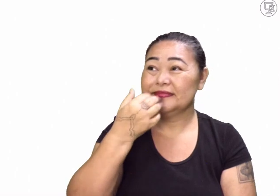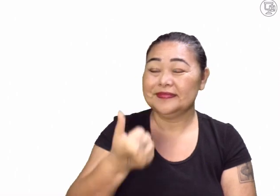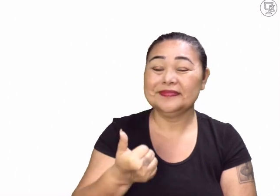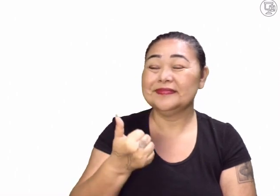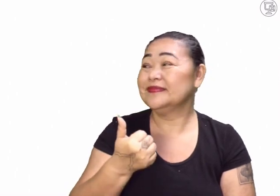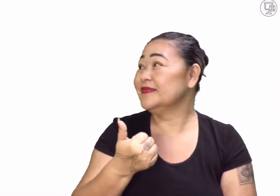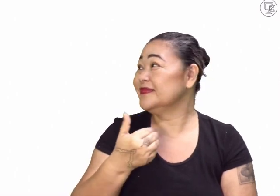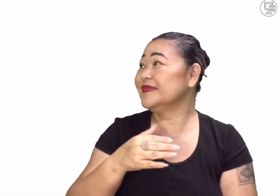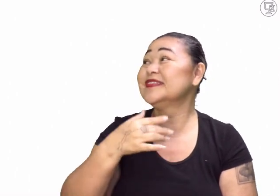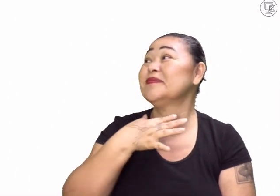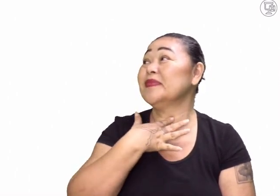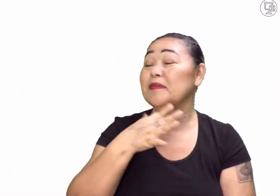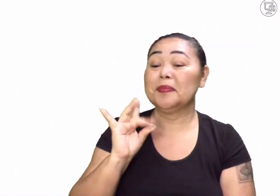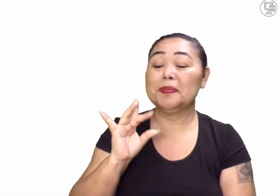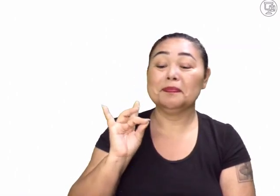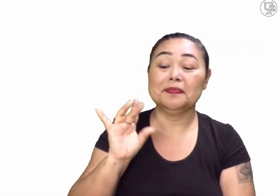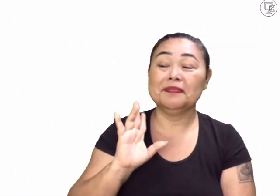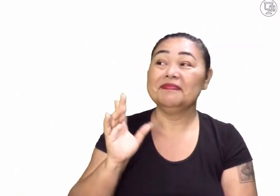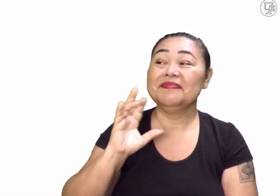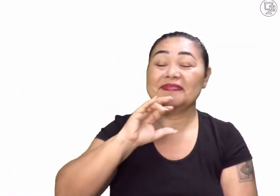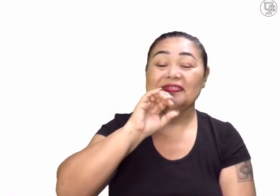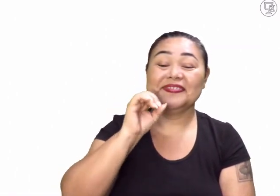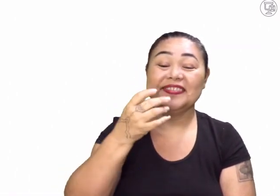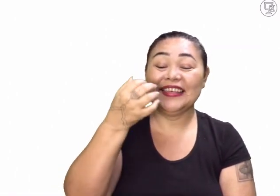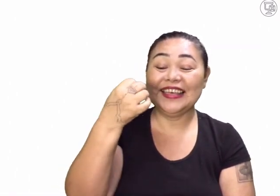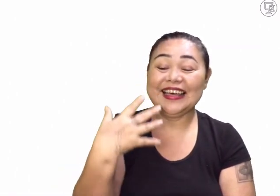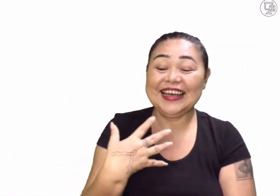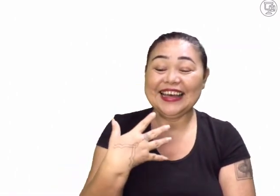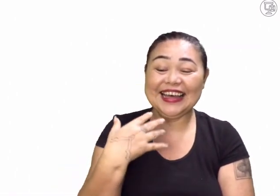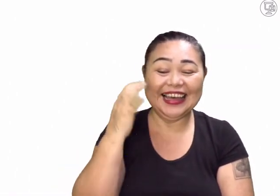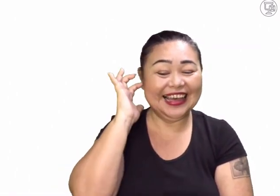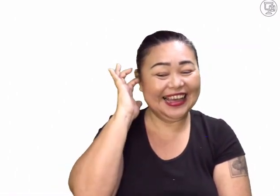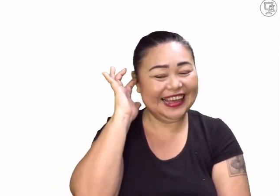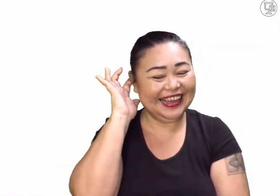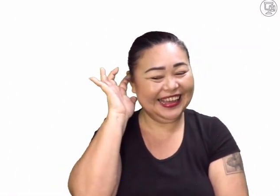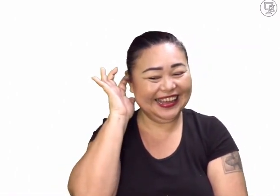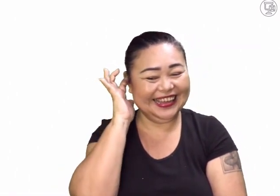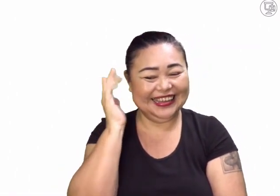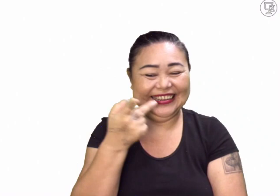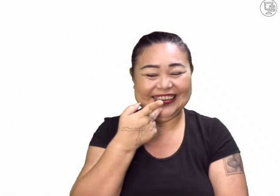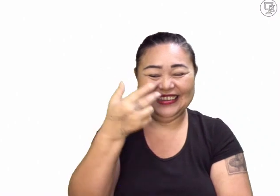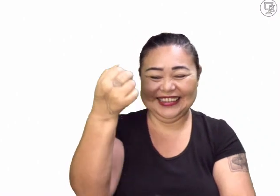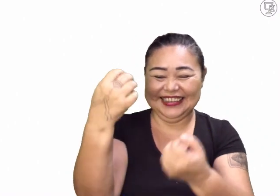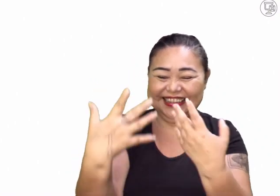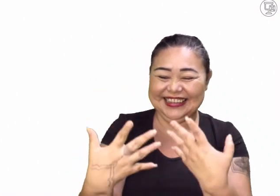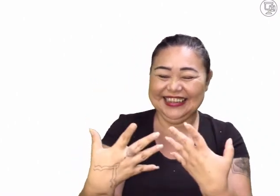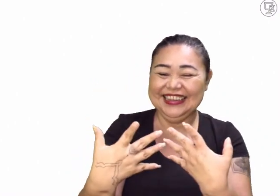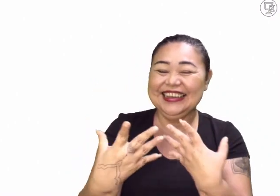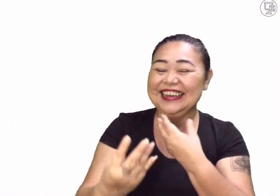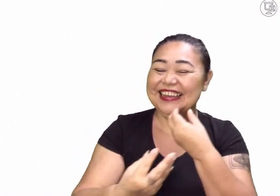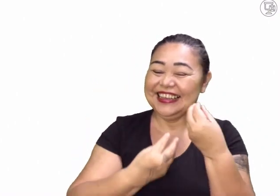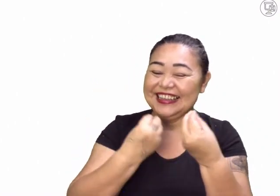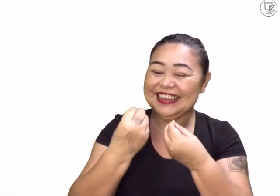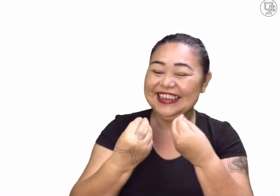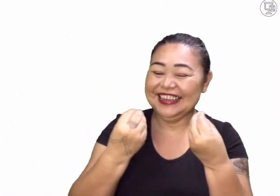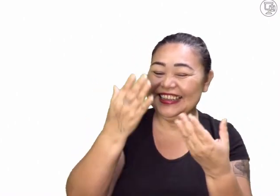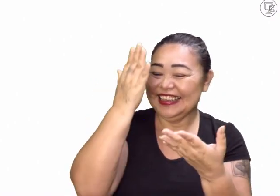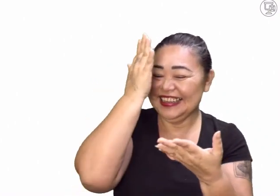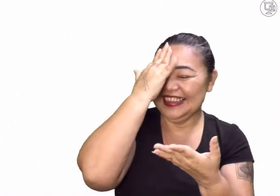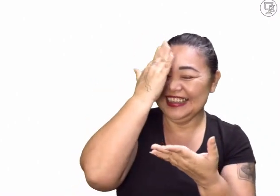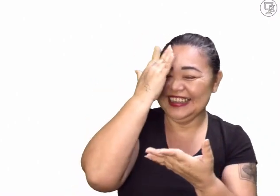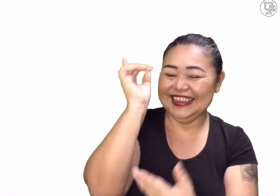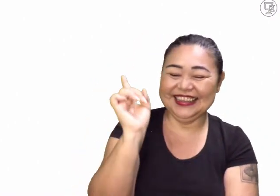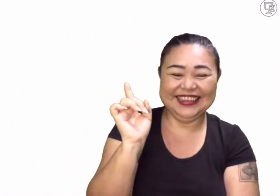vai hidratar. O professor Jorge está doido para mim que eu fale agora. Agora sim. Como é que tu descobriu?